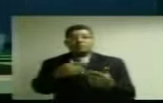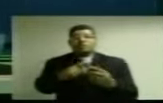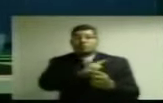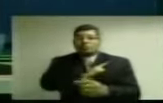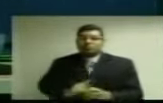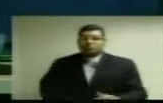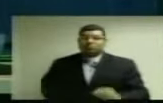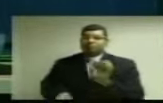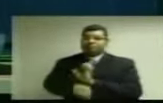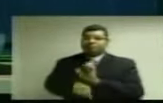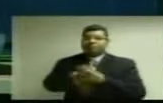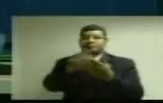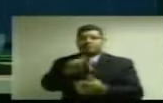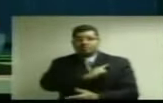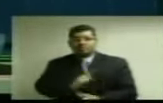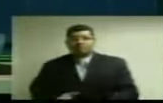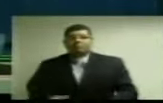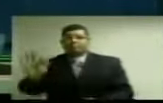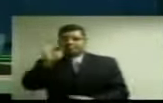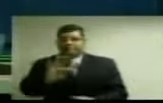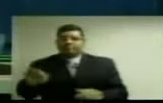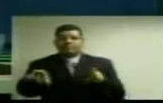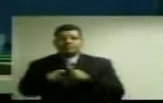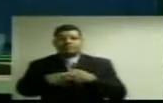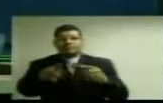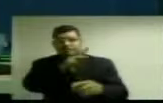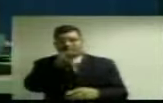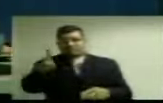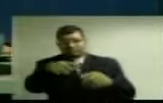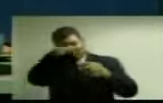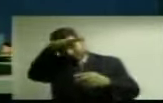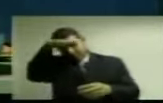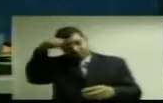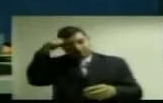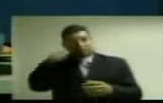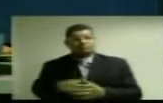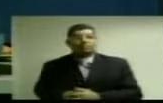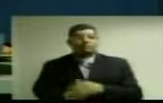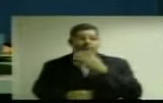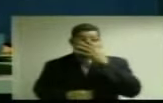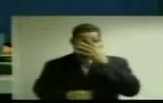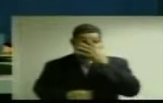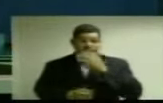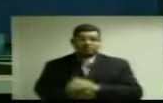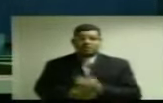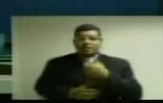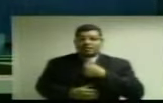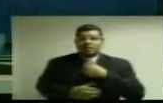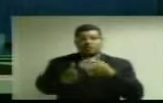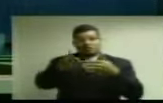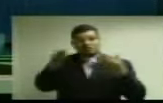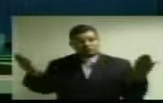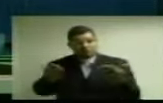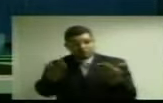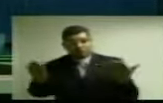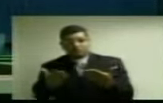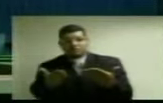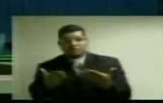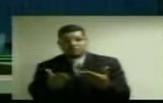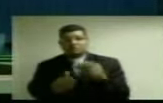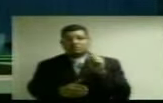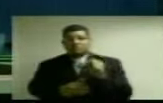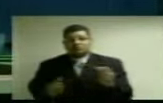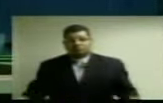no governo do Estado, no governo federal e na Prefeitura de Manaus. Eu sou a favor